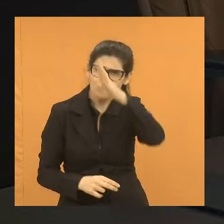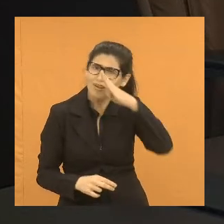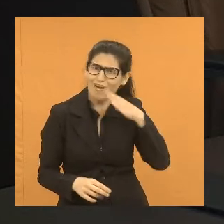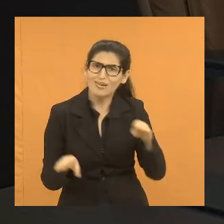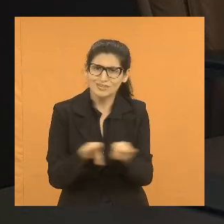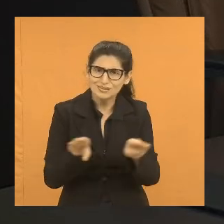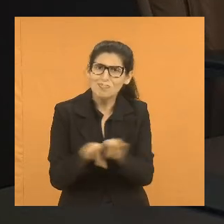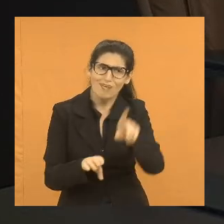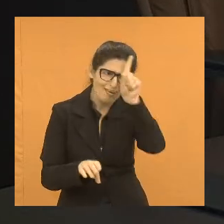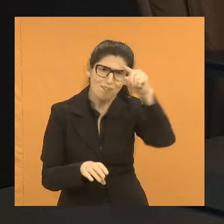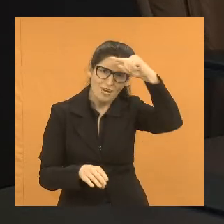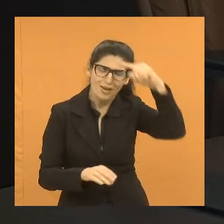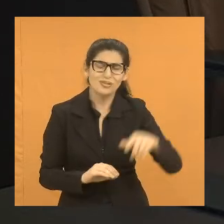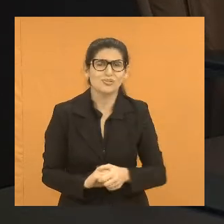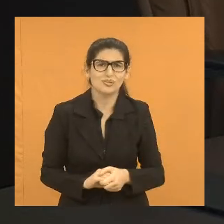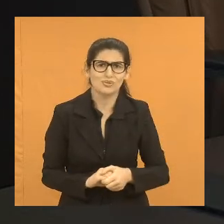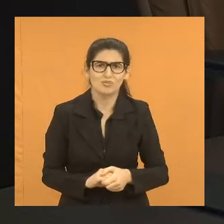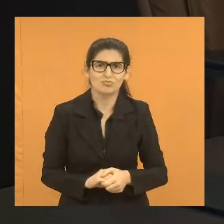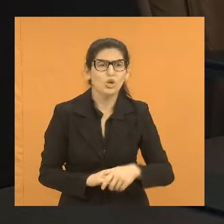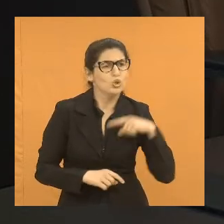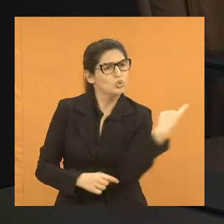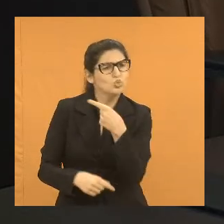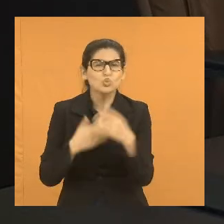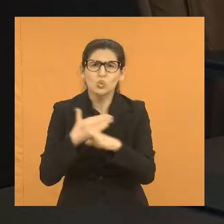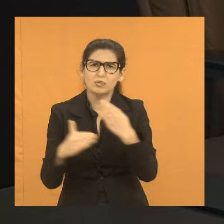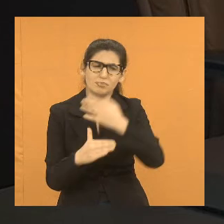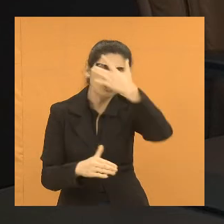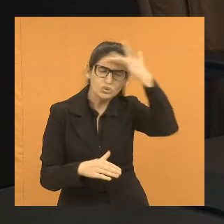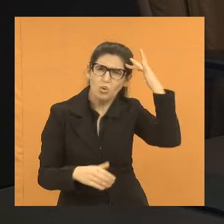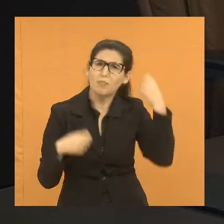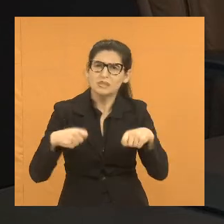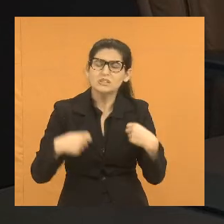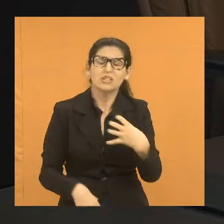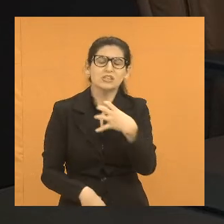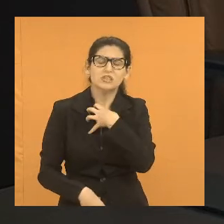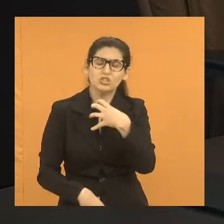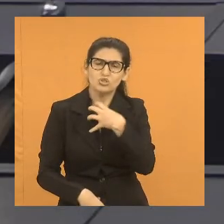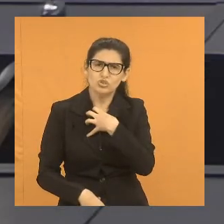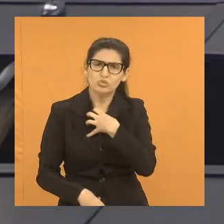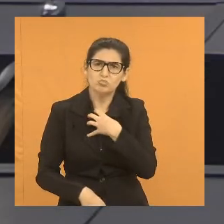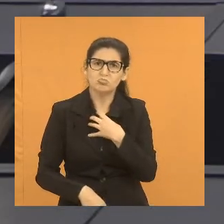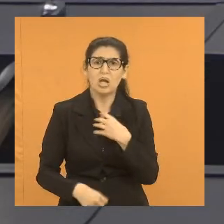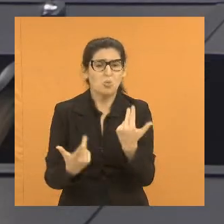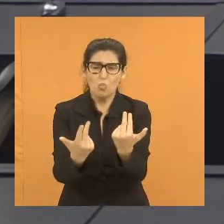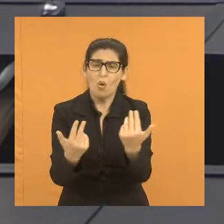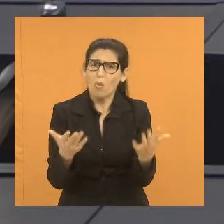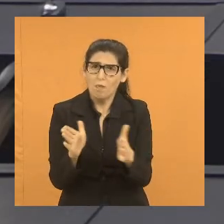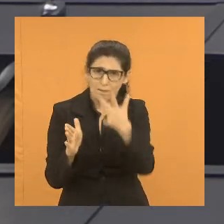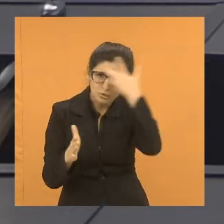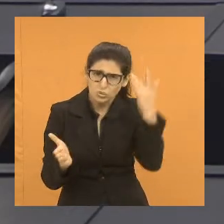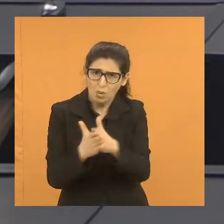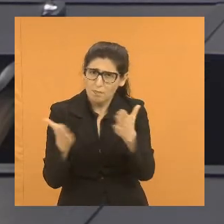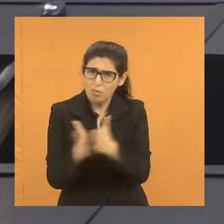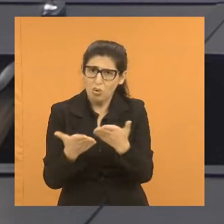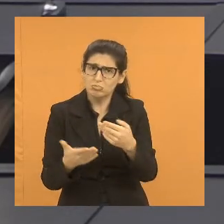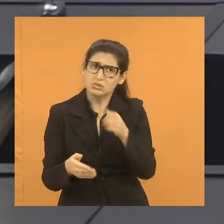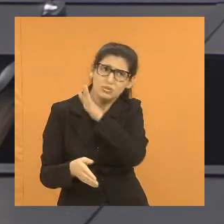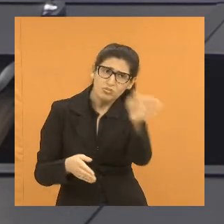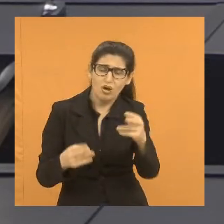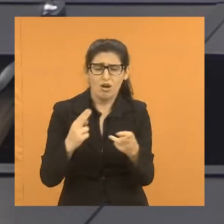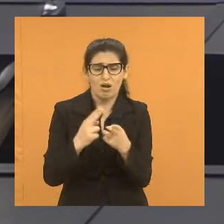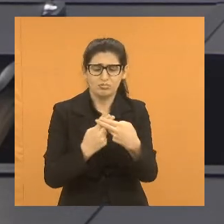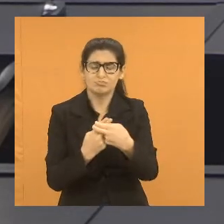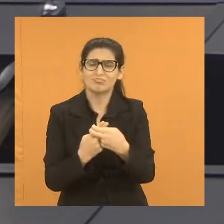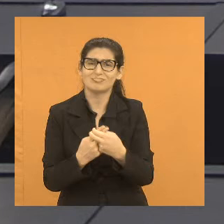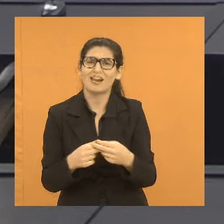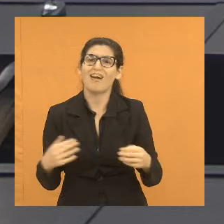não pagar convênio e sentir o que a população da cidade de Jacareí sente. Obrigado a todos e, se Deus quiser, até quarta-feira eu estou falando